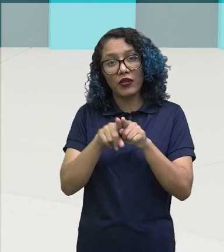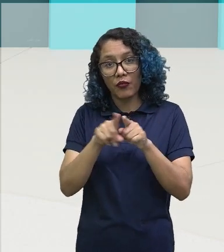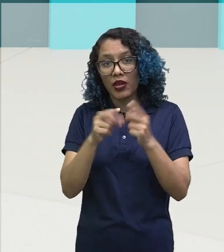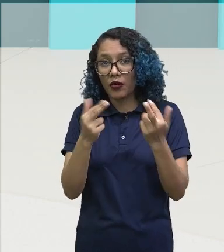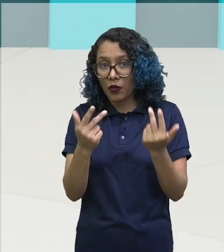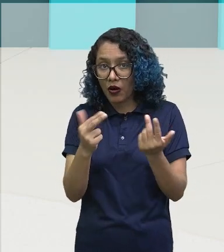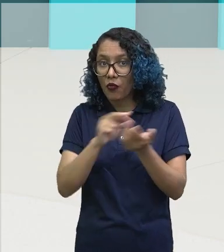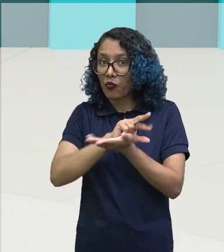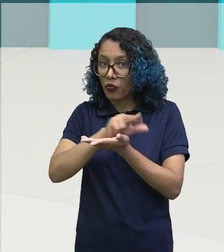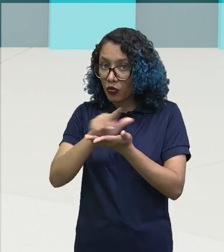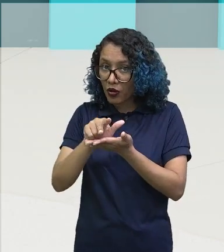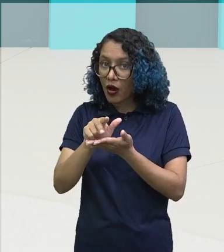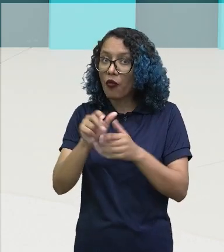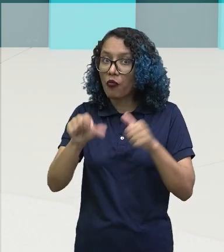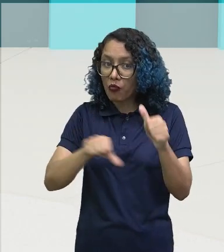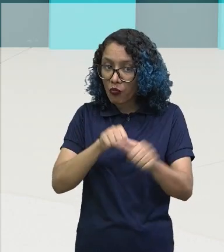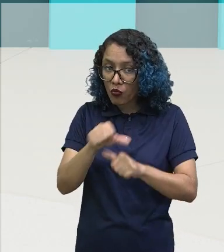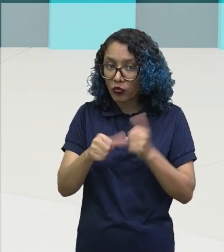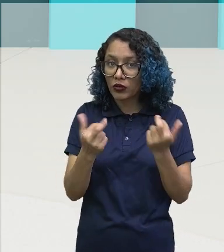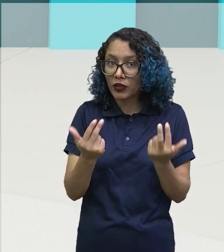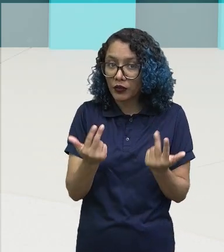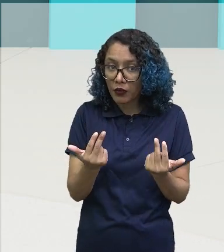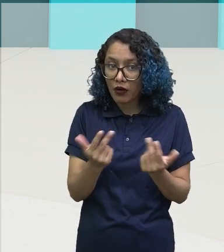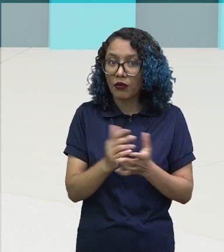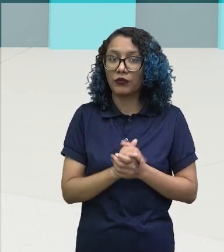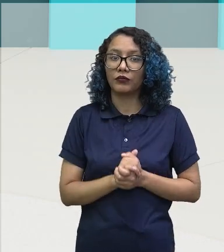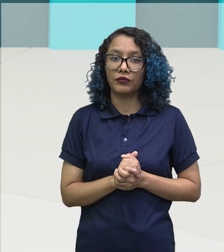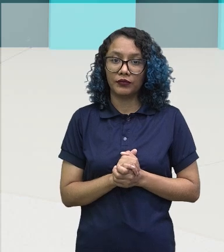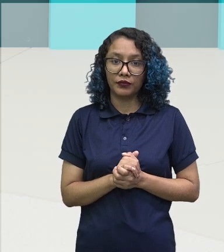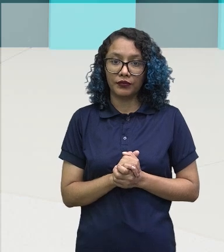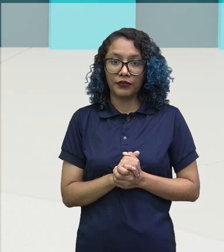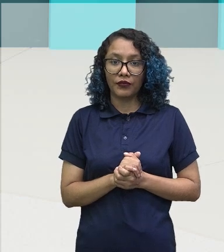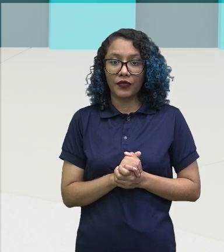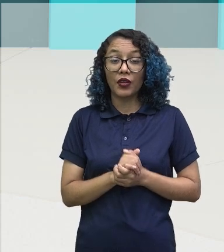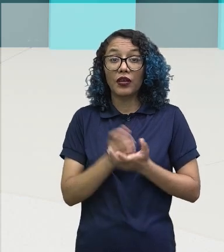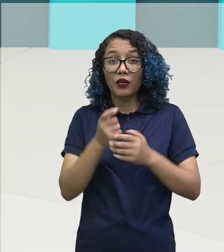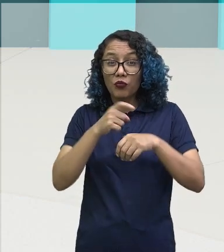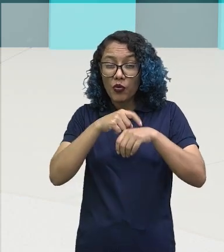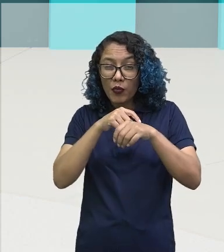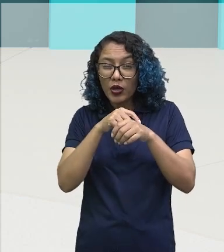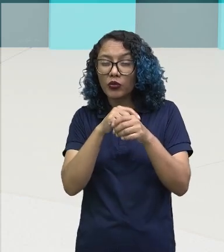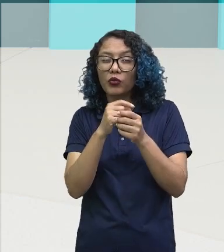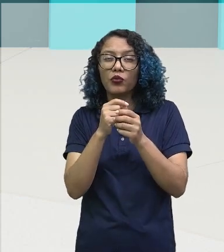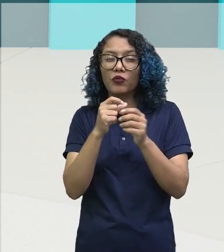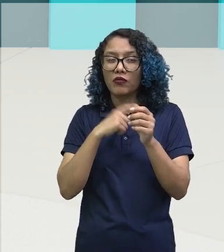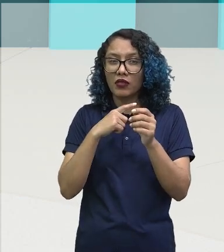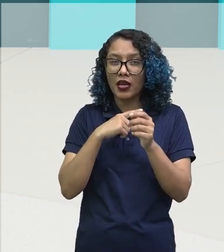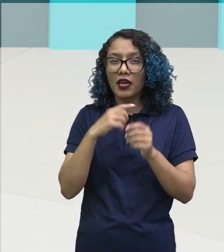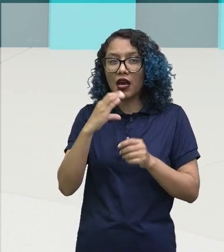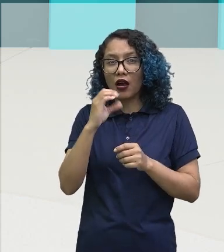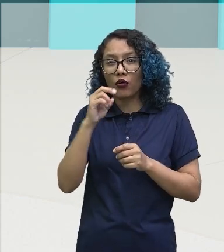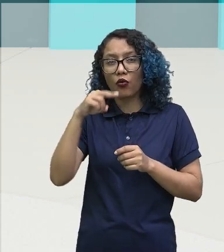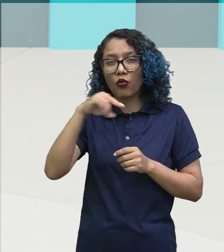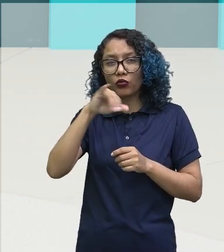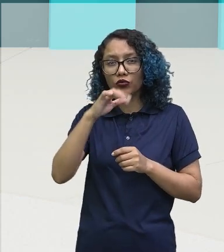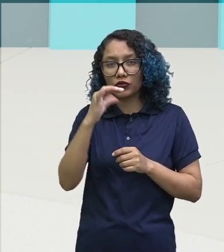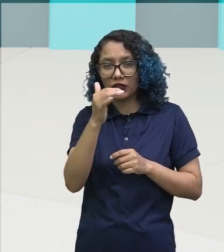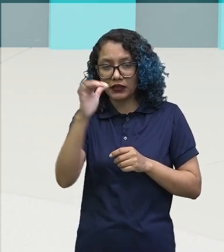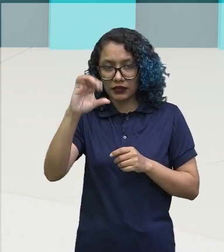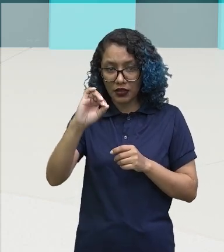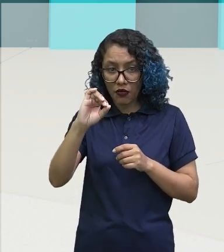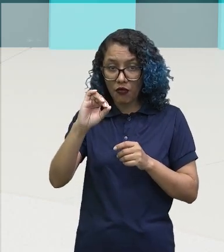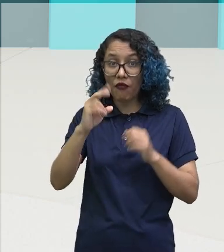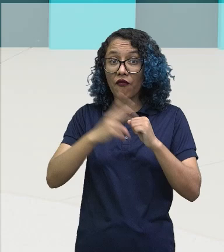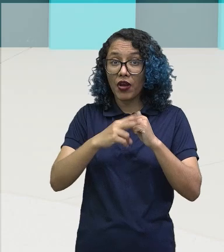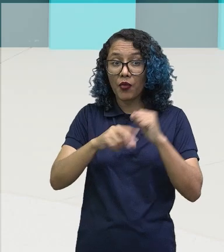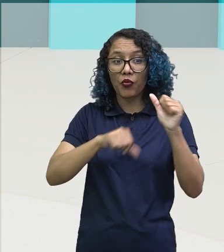essa mudança, né? Porque quando você faz a conjugação verbal, os verbos eles vão se modificando, né? Na primeira pessoa,